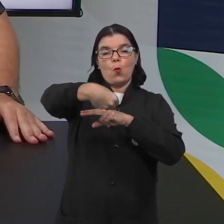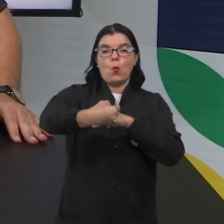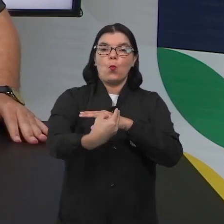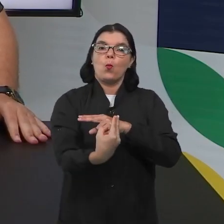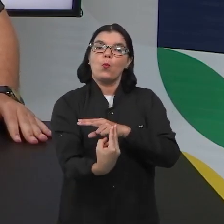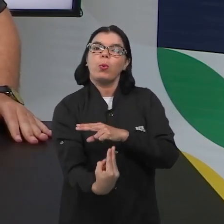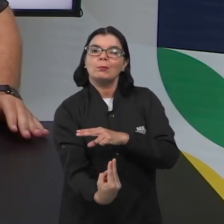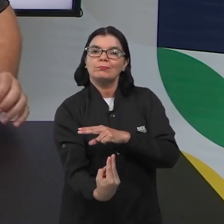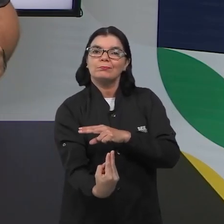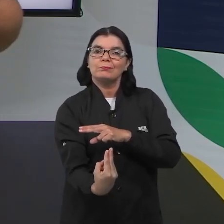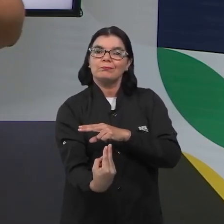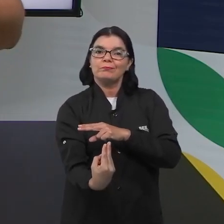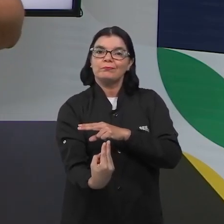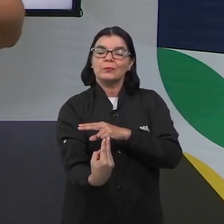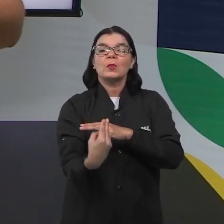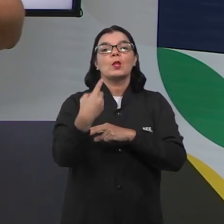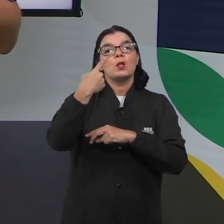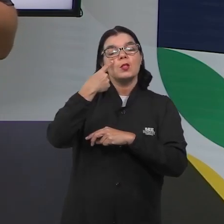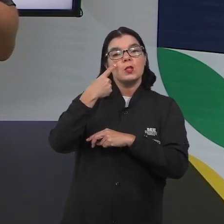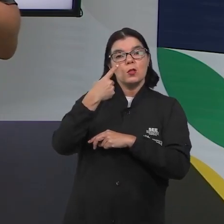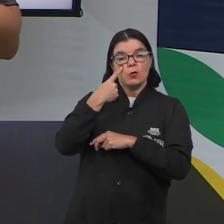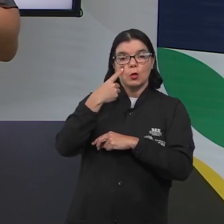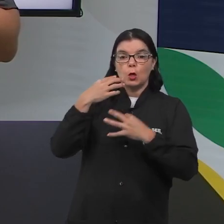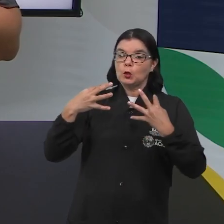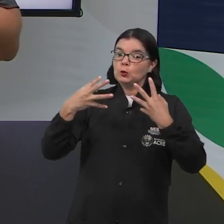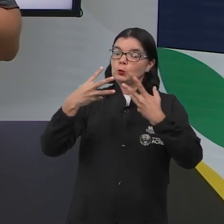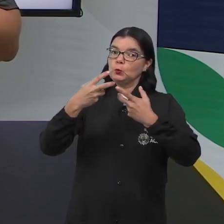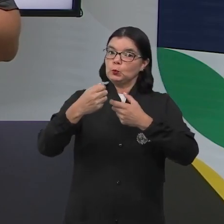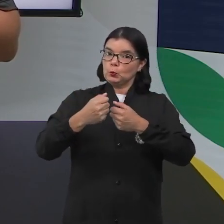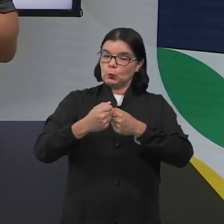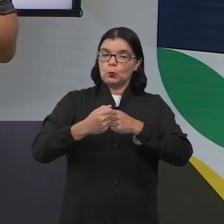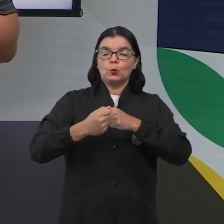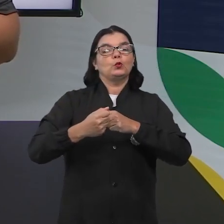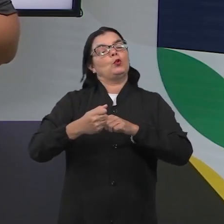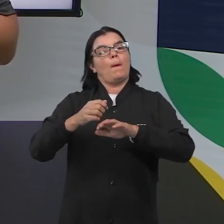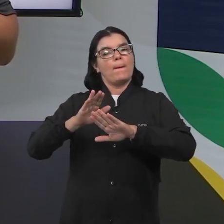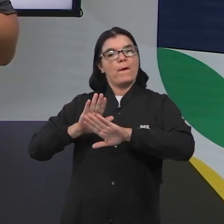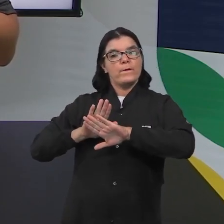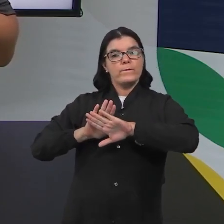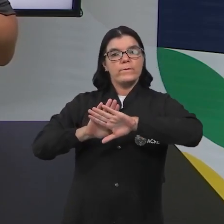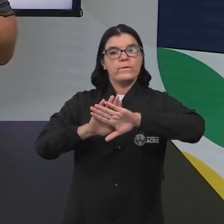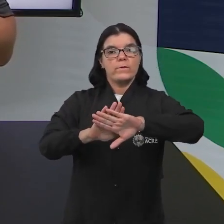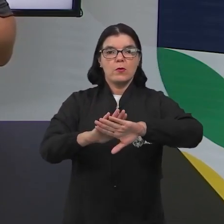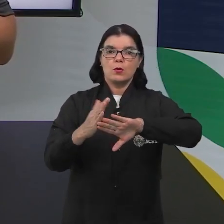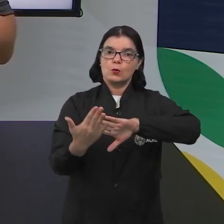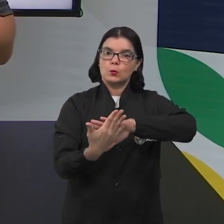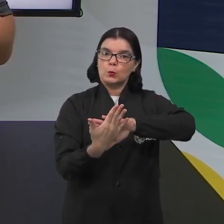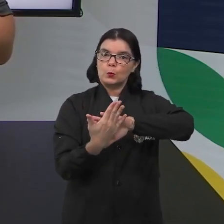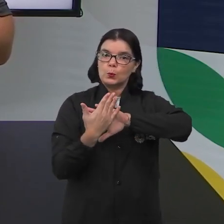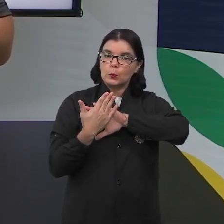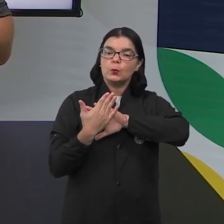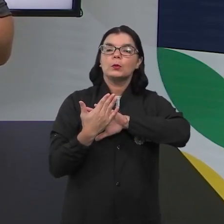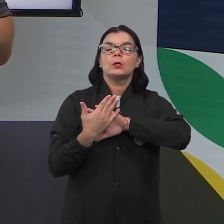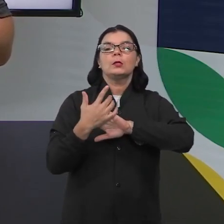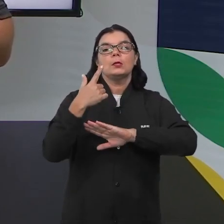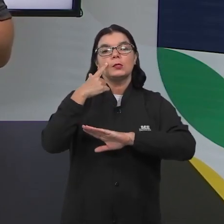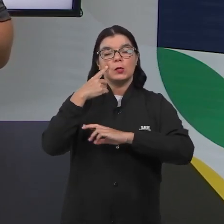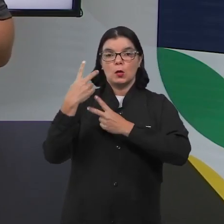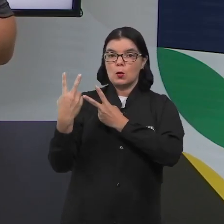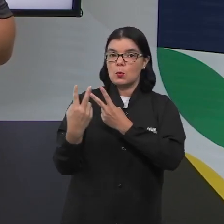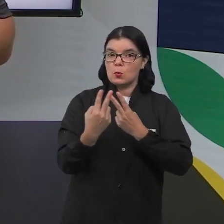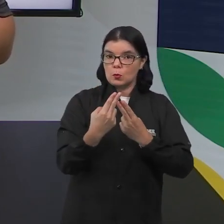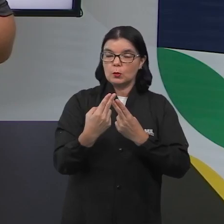baixo, e uma vez que toda ação tem uma reação de mesmo módulo, mesma intensidade,